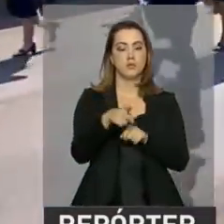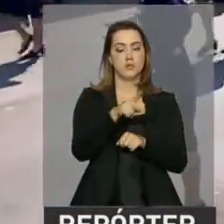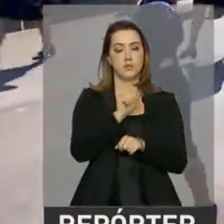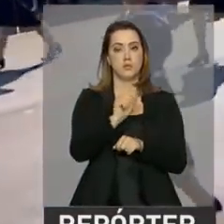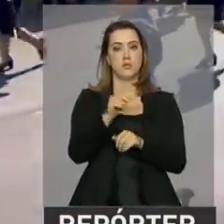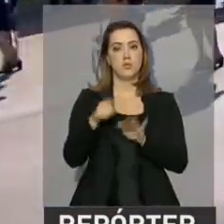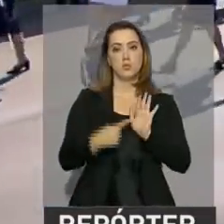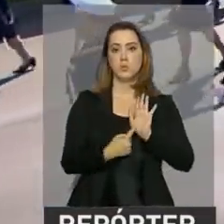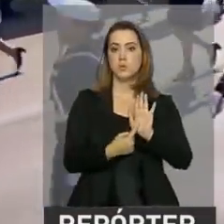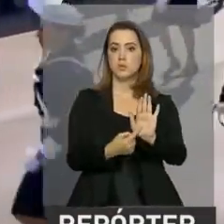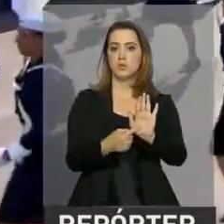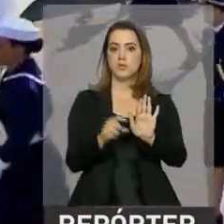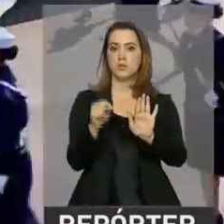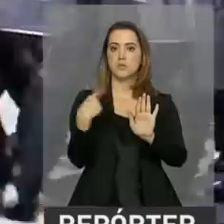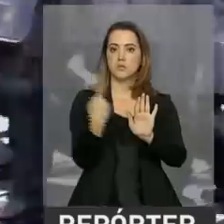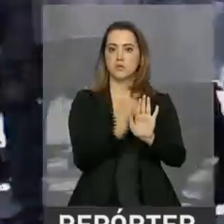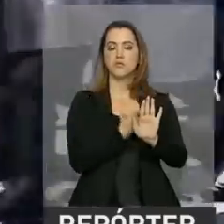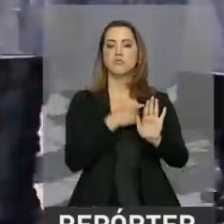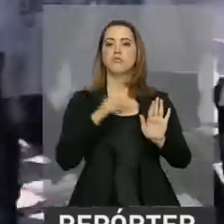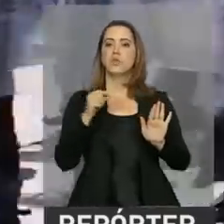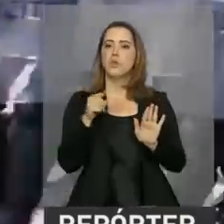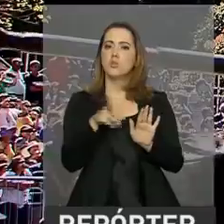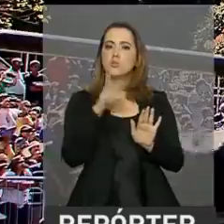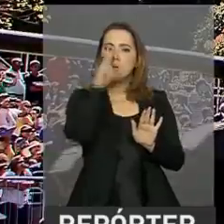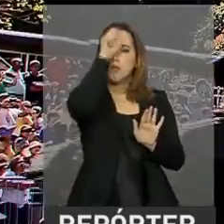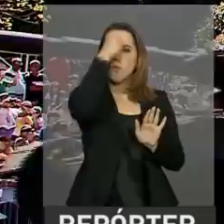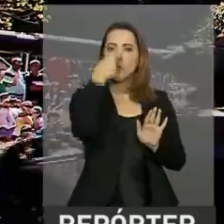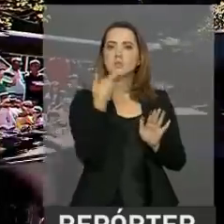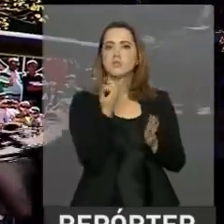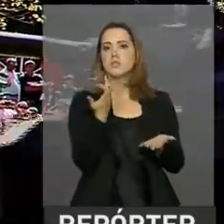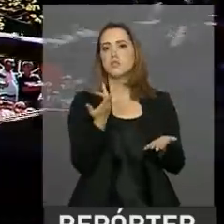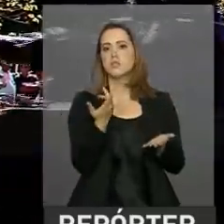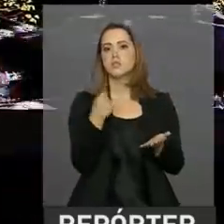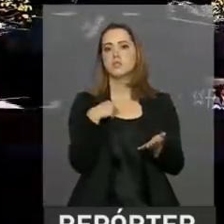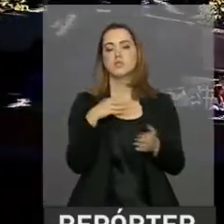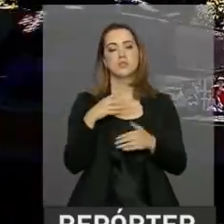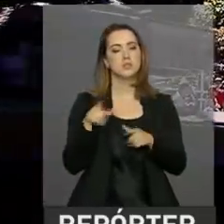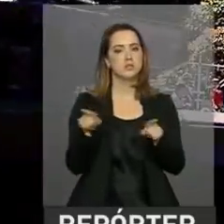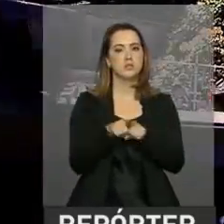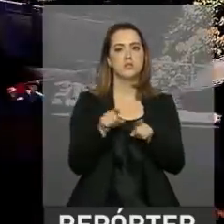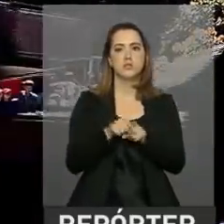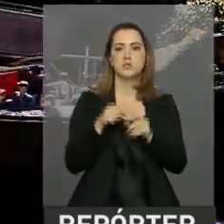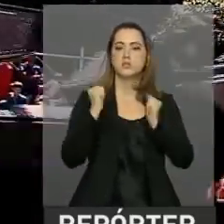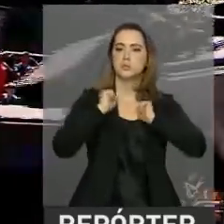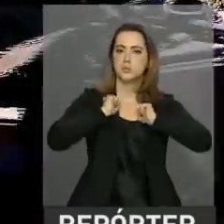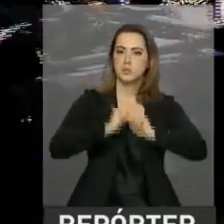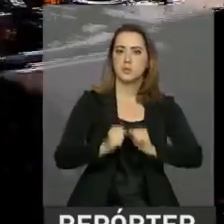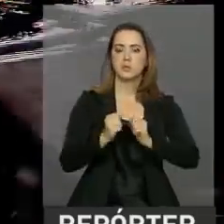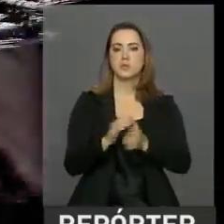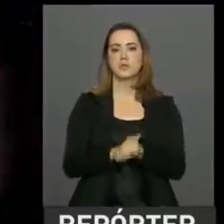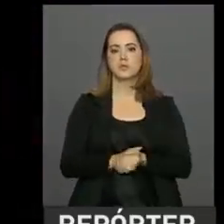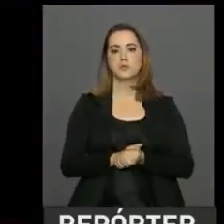de mostrar a sua coesão, a sua força e, sobretudo, as suas potencialidades.